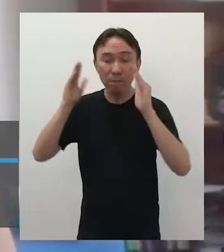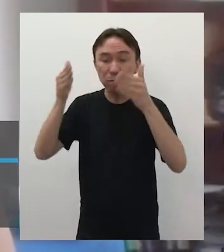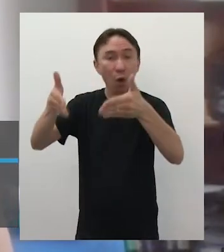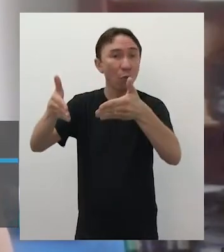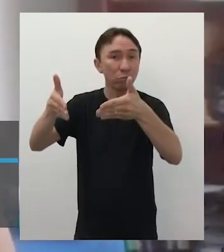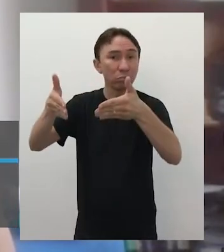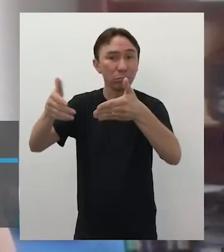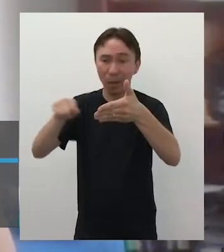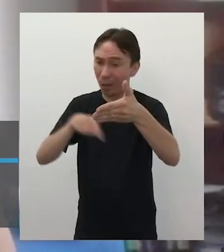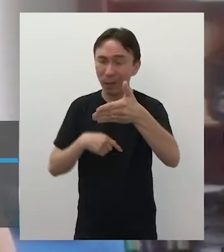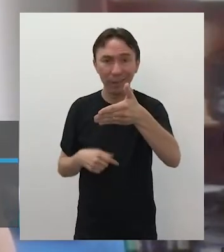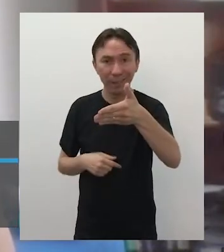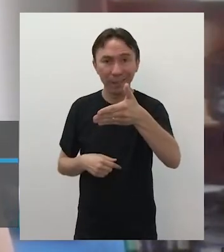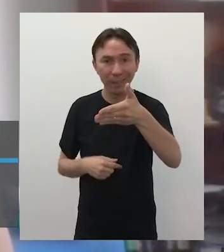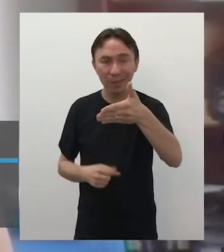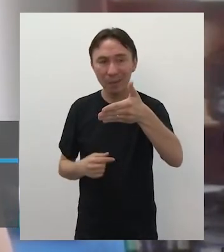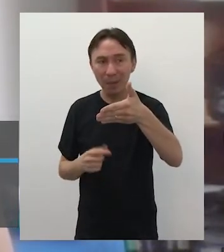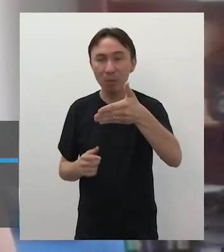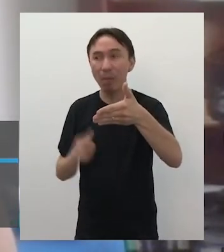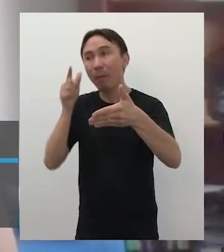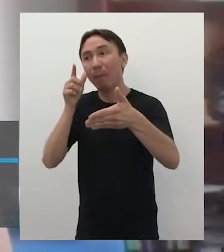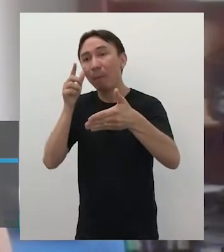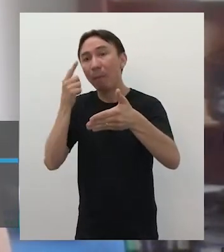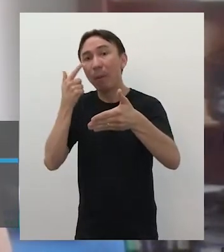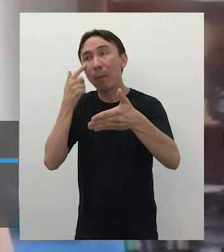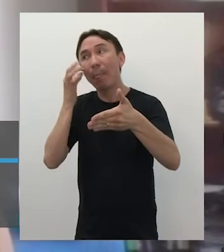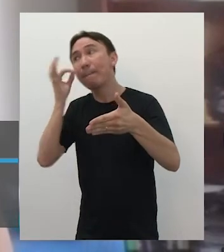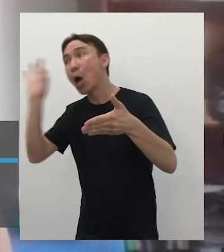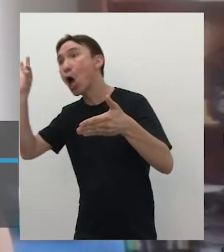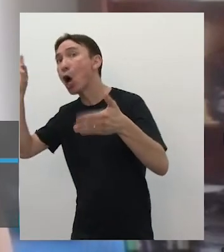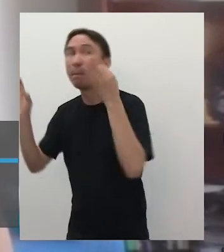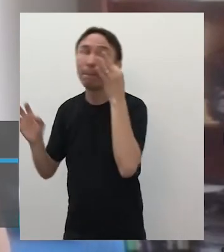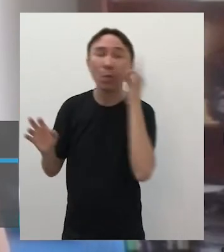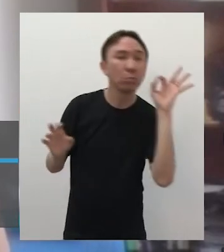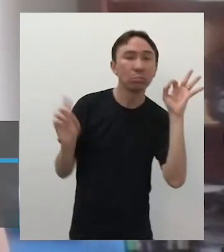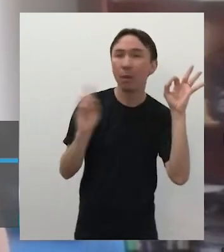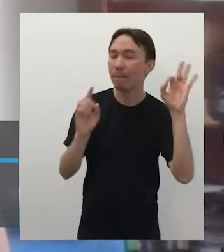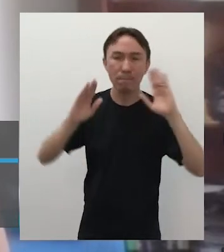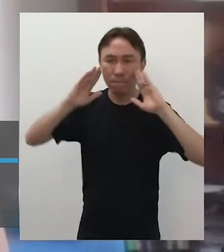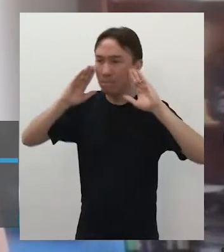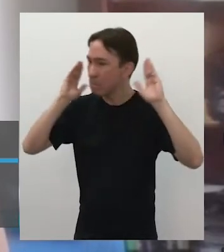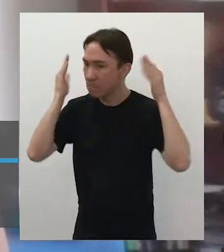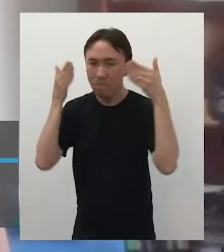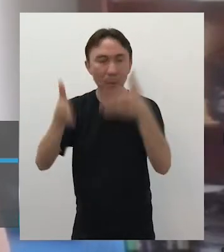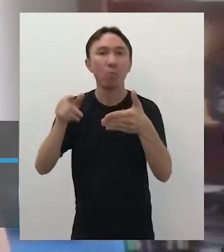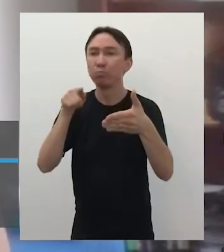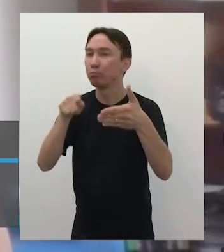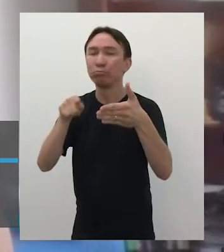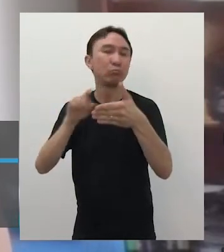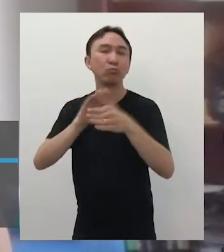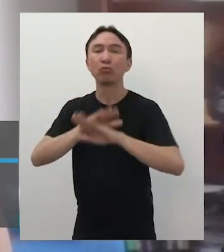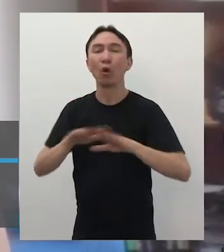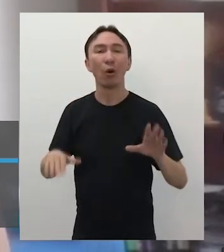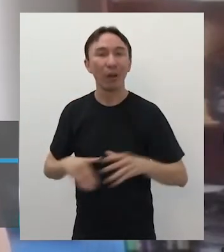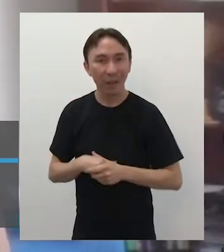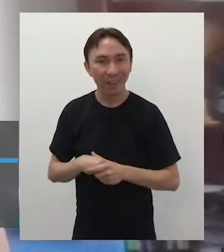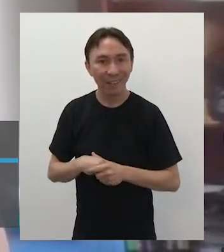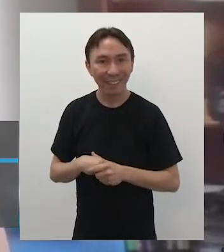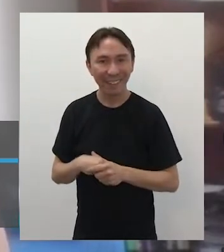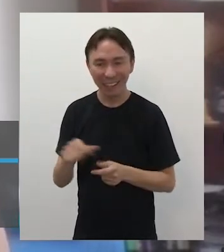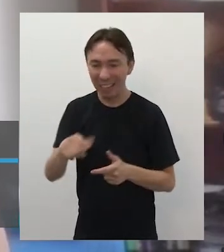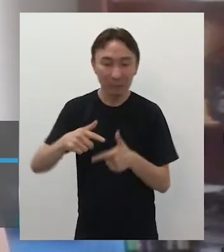desafio e tratar ele de uma outra forma, né? Como se a gente estivesse dando um novo significado para esse desafio que aparece na